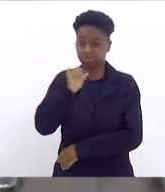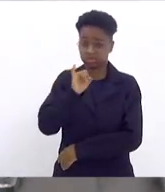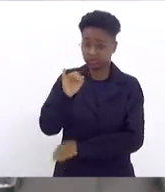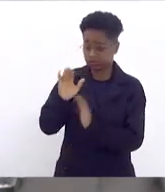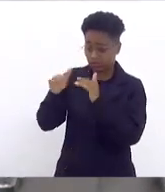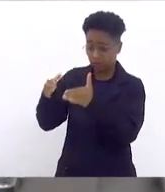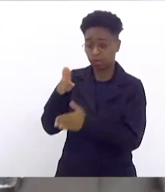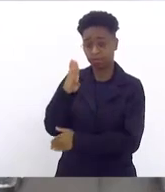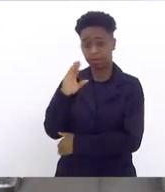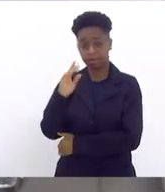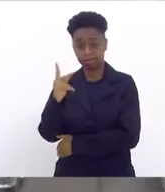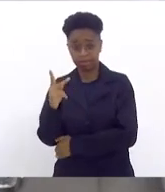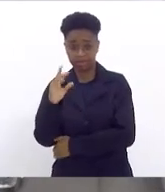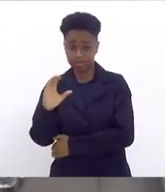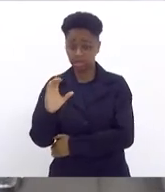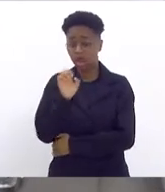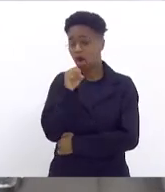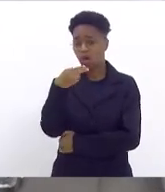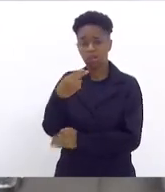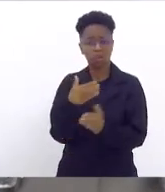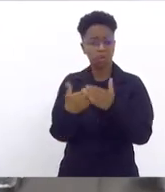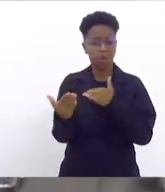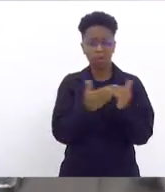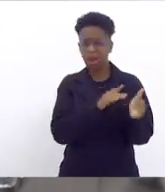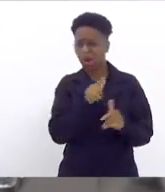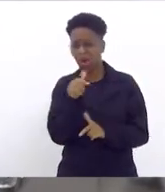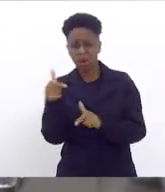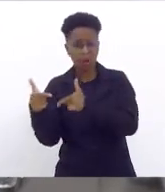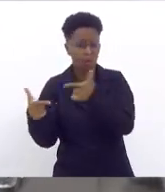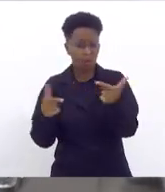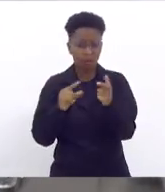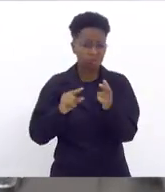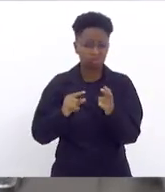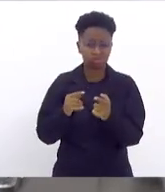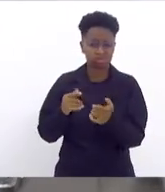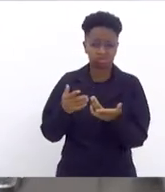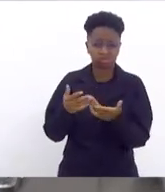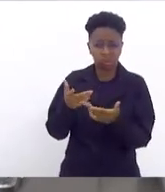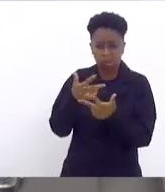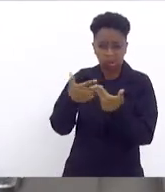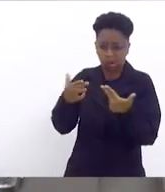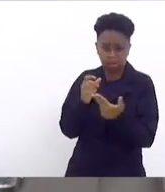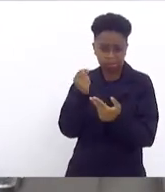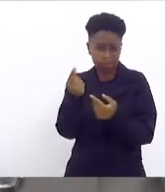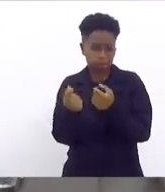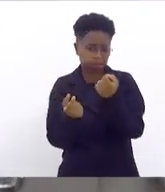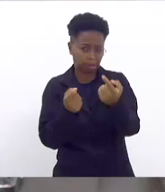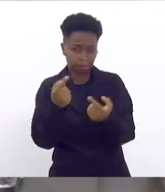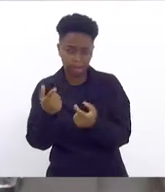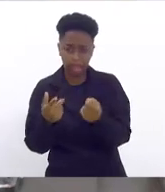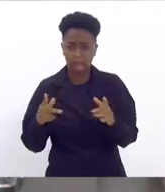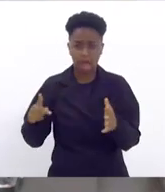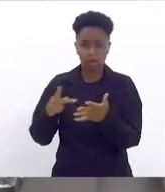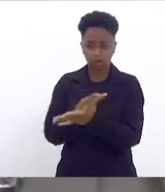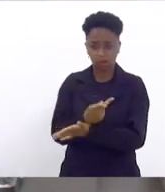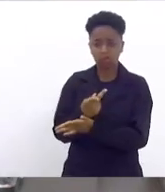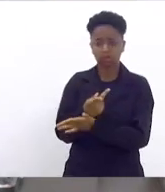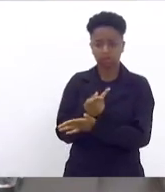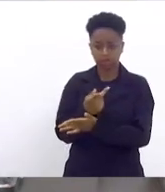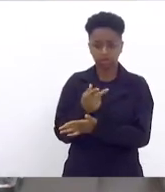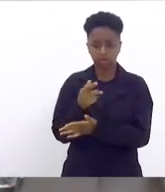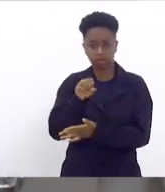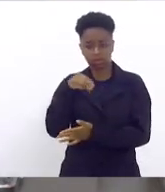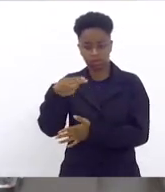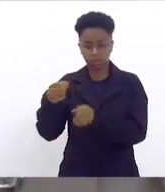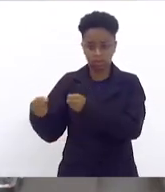BPC, seja em função de qualquer outro benefício eventual ou de iniciativa do poder público local,